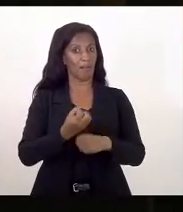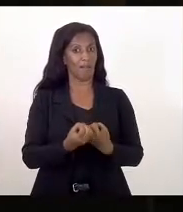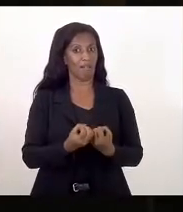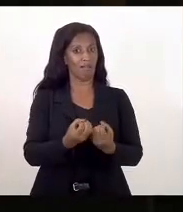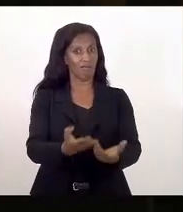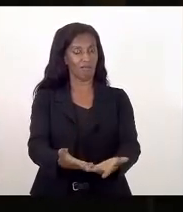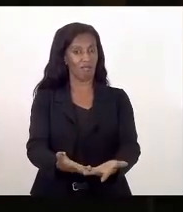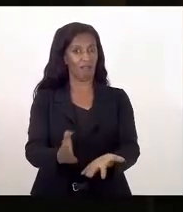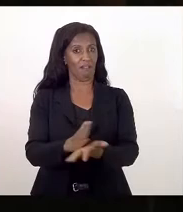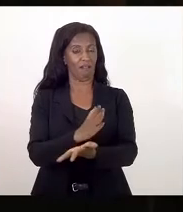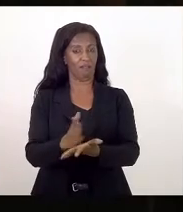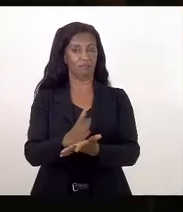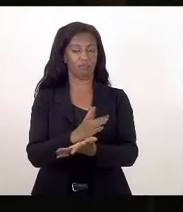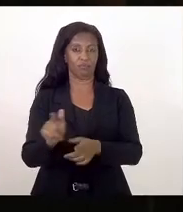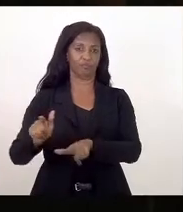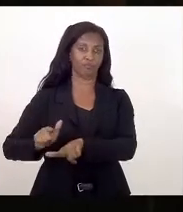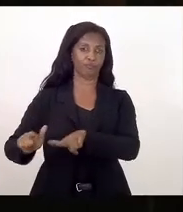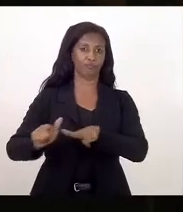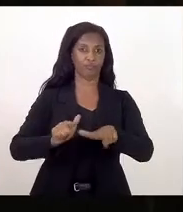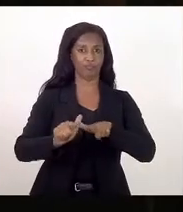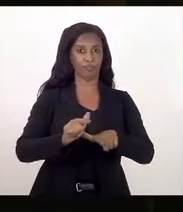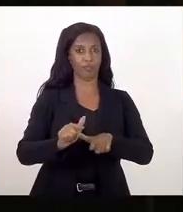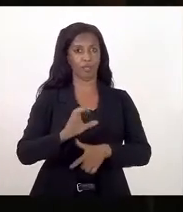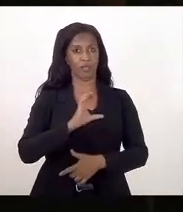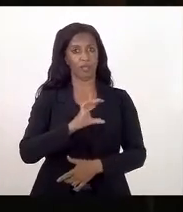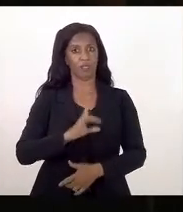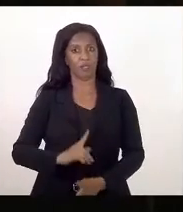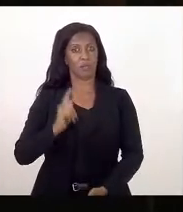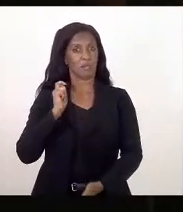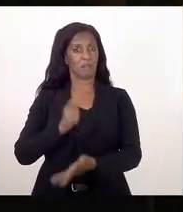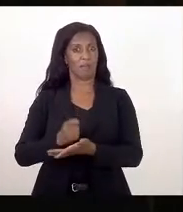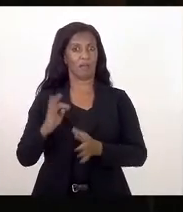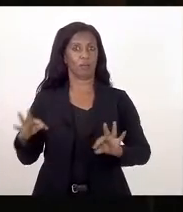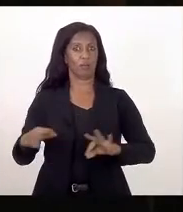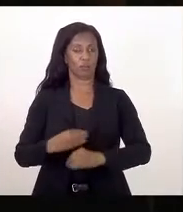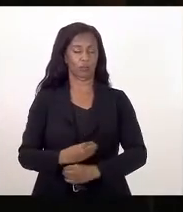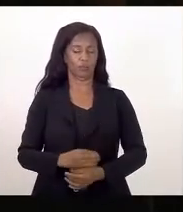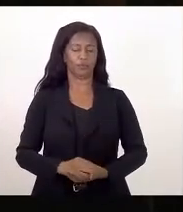algum serviço para o cidadão que paga por isso tudo.